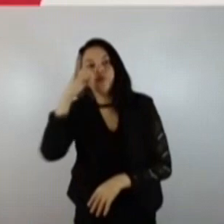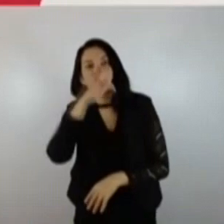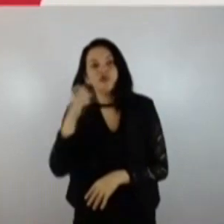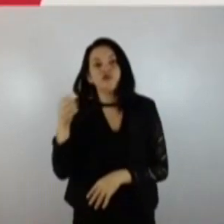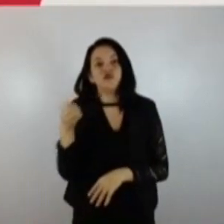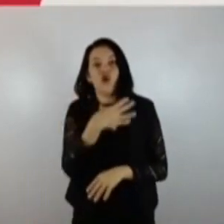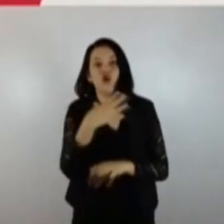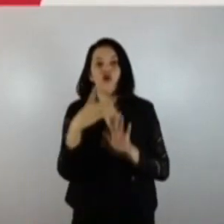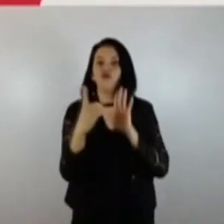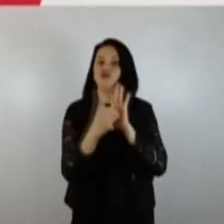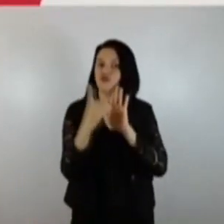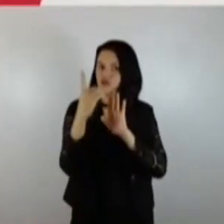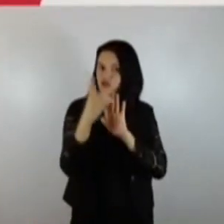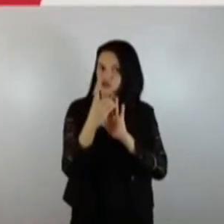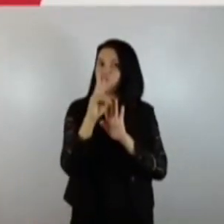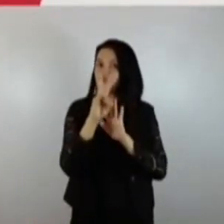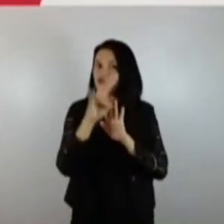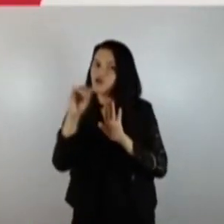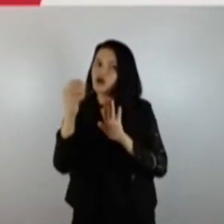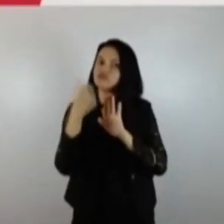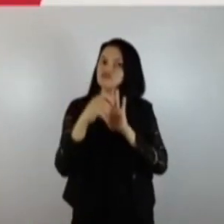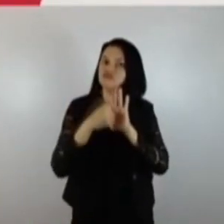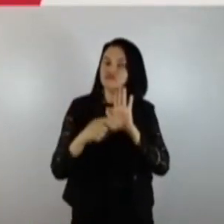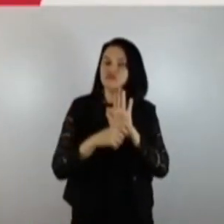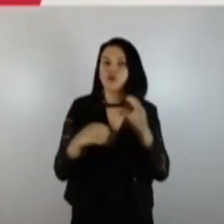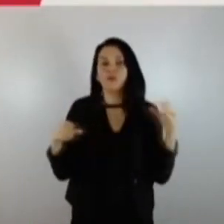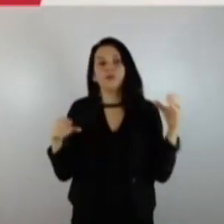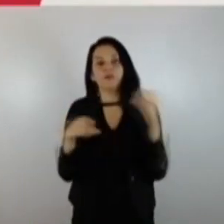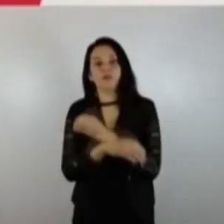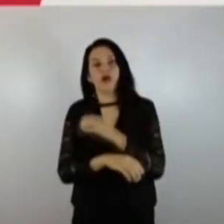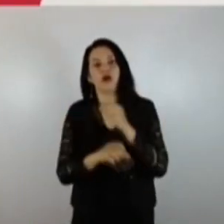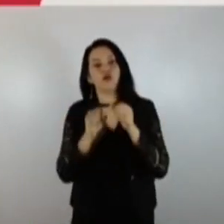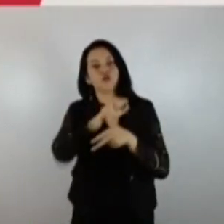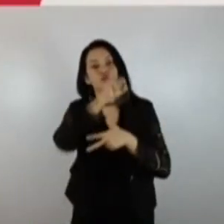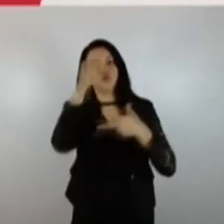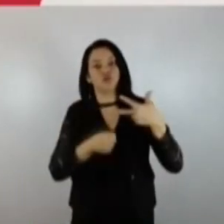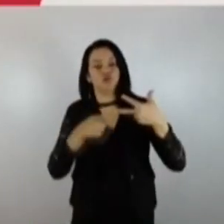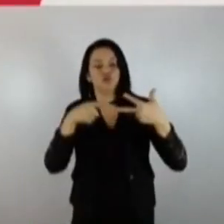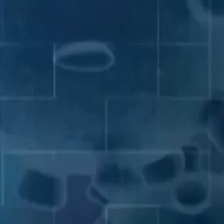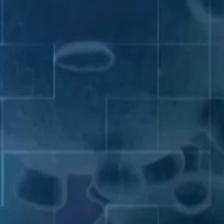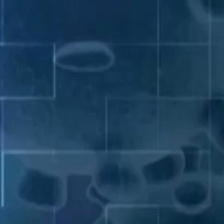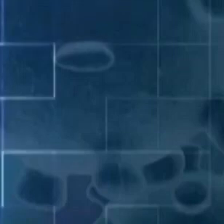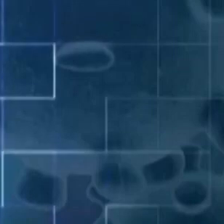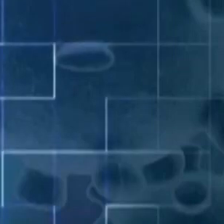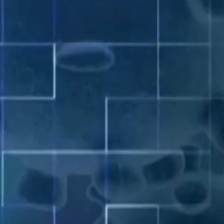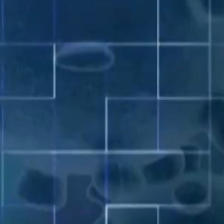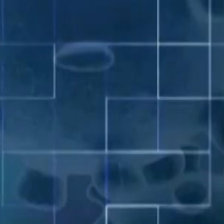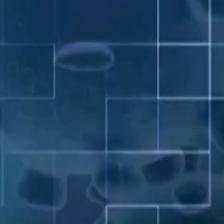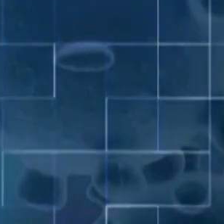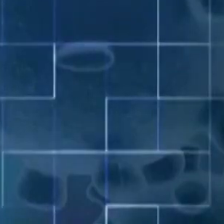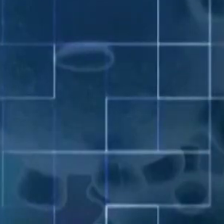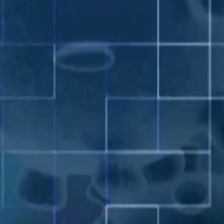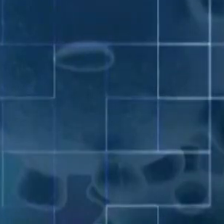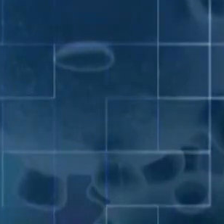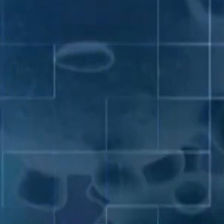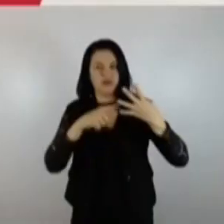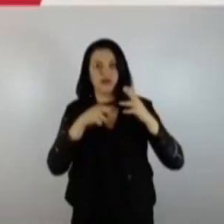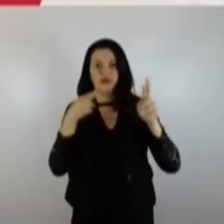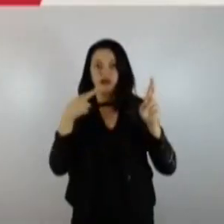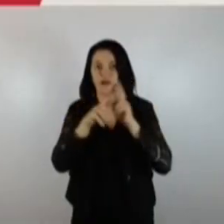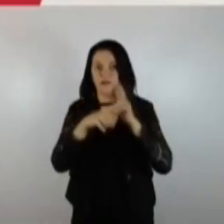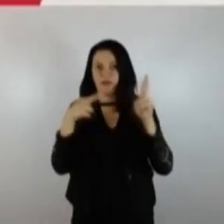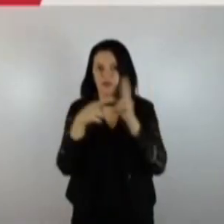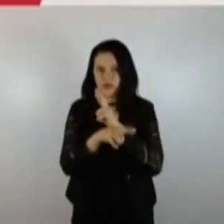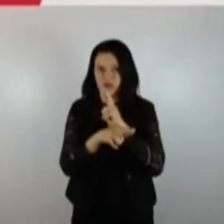um novo decreto para cumprimento da decisão do Poder Judiciário. Entrada e saída de São Luís.